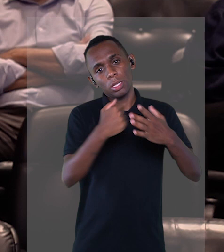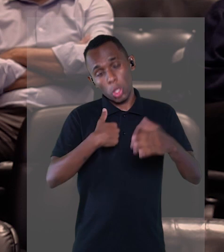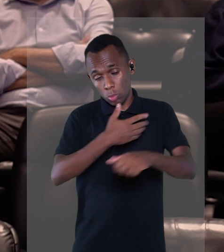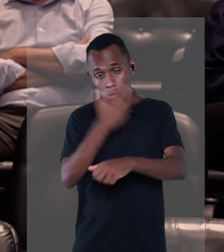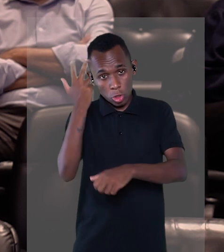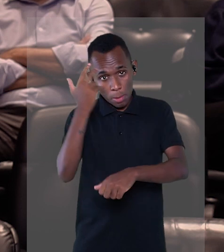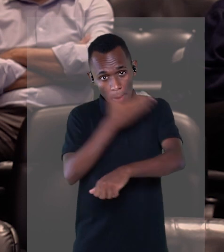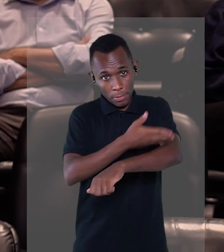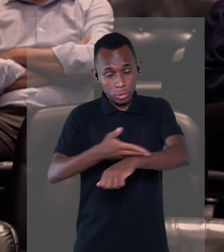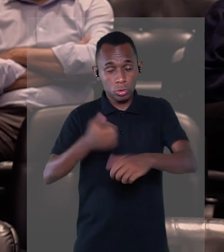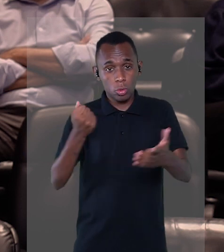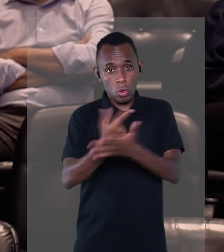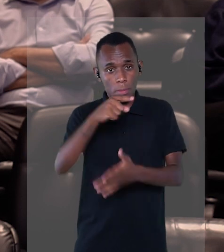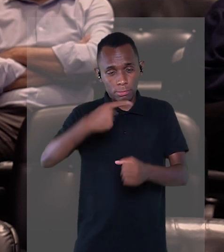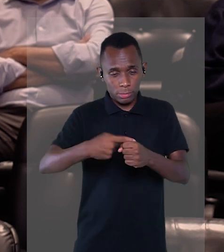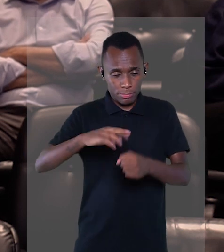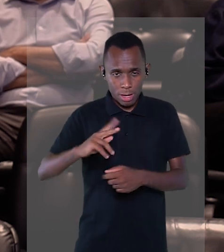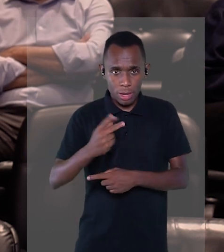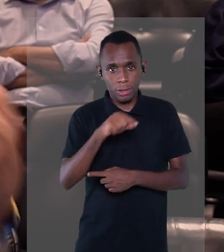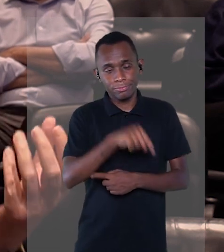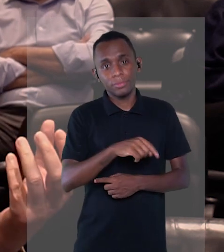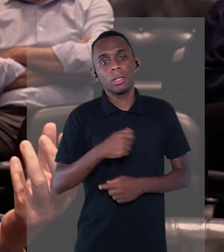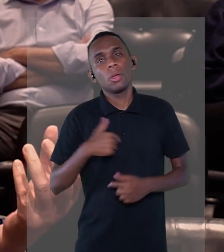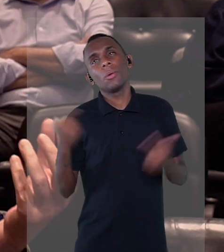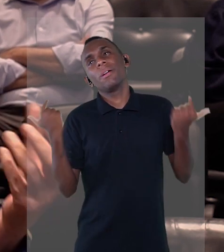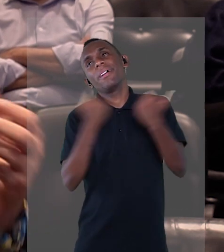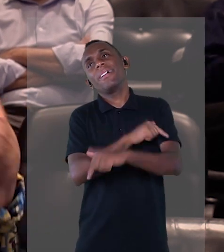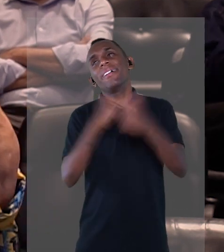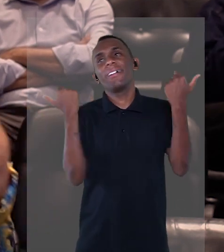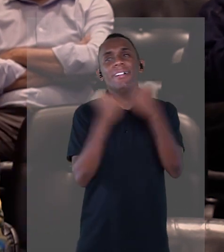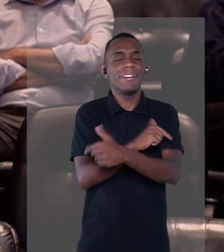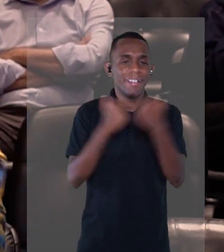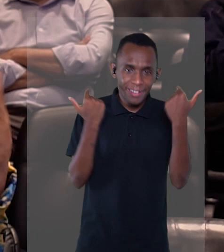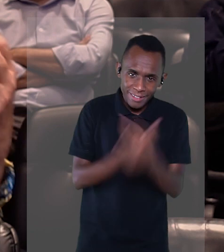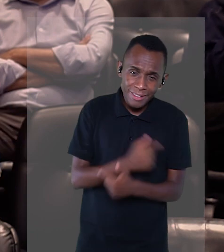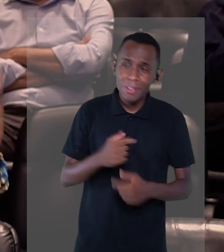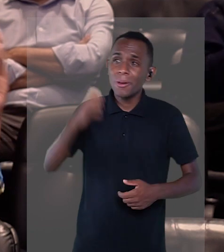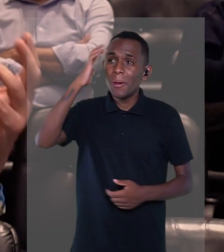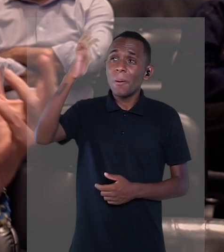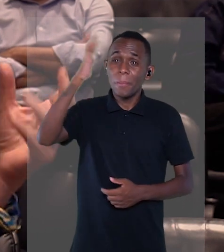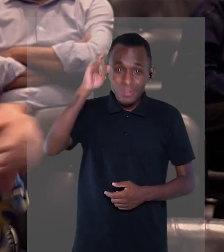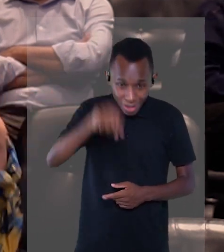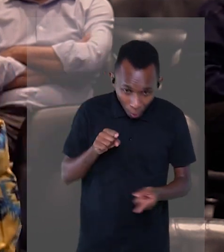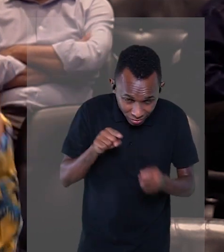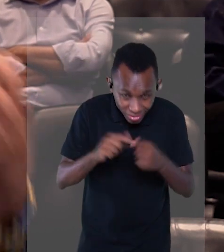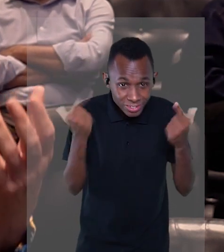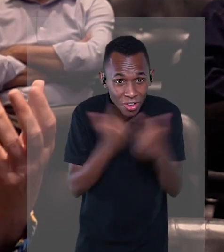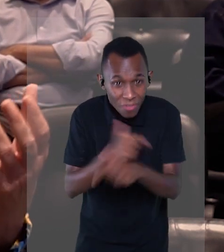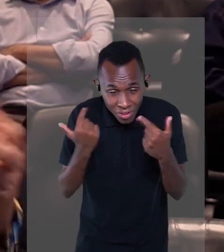costumo comprar em Belo Horizonte. E eu amei, e eu ri. Eu fiquei pensando, gente, mas é para rir. E